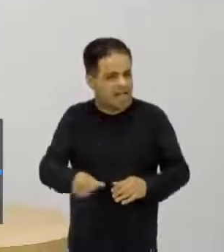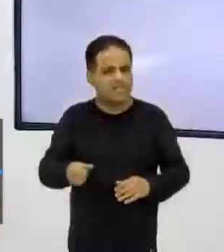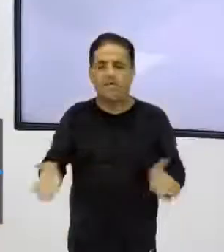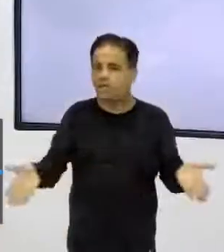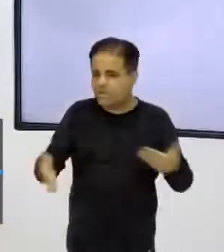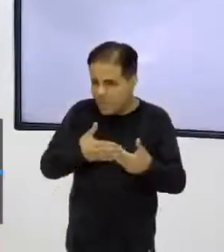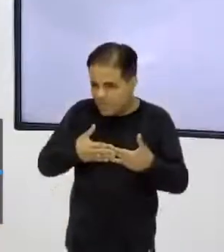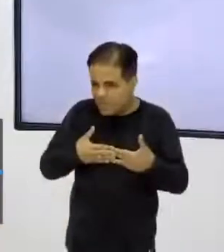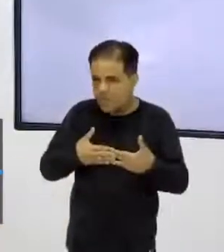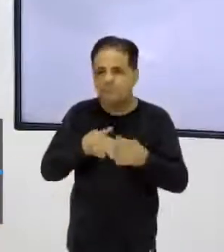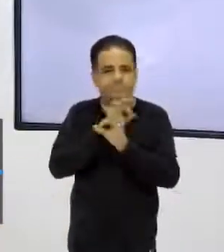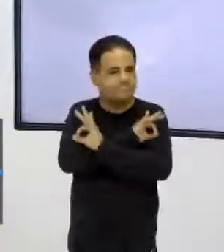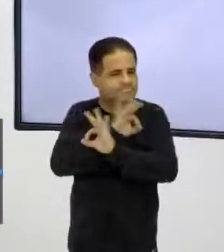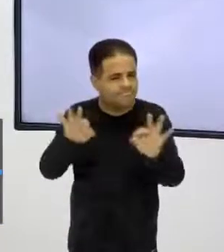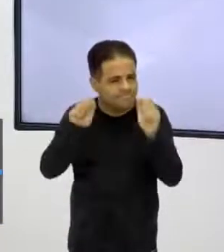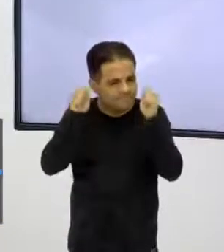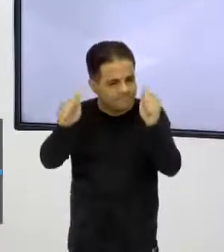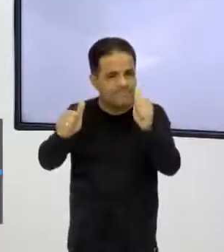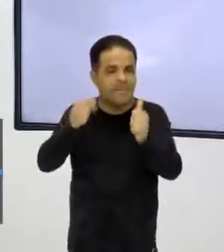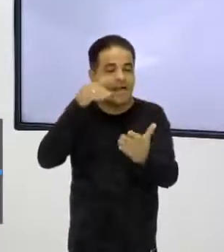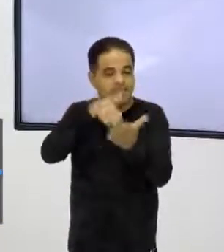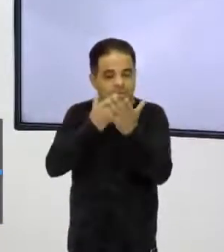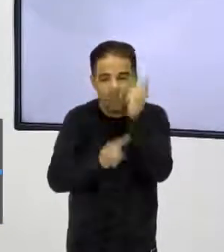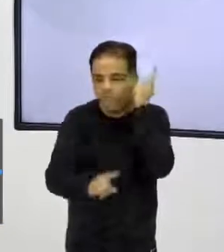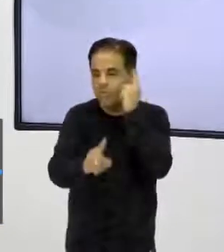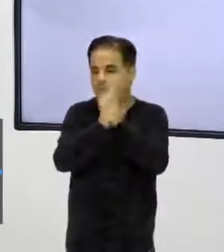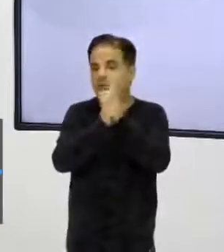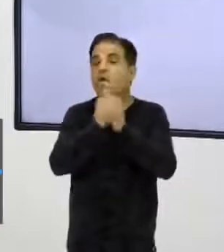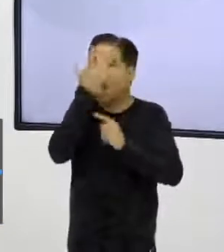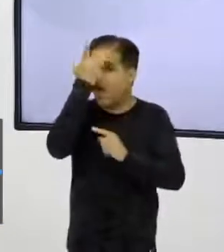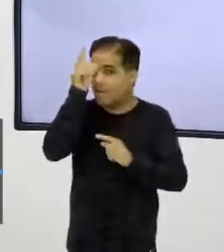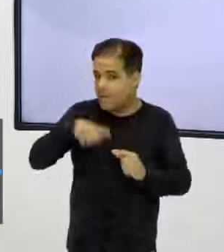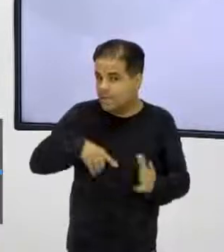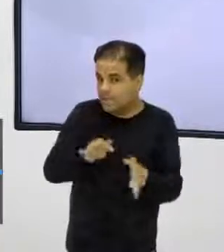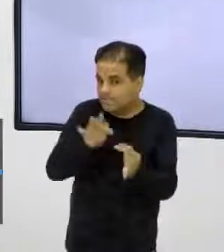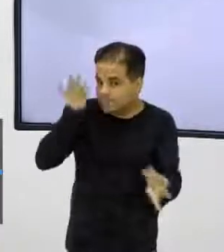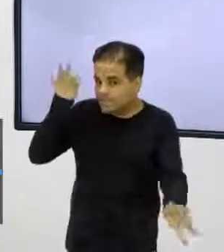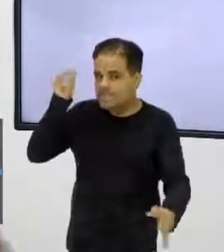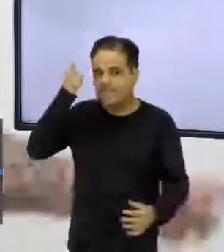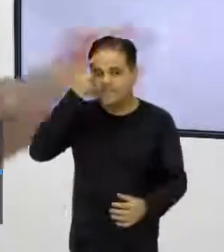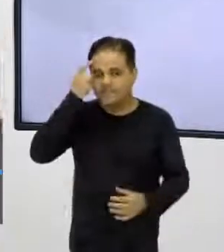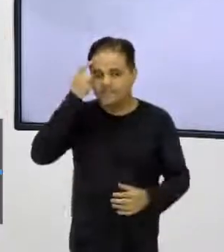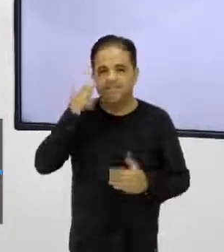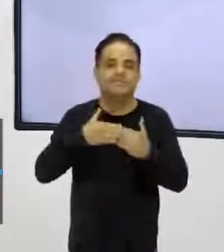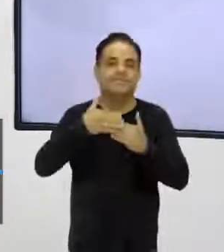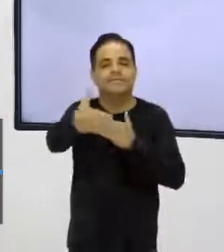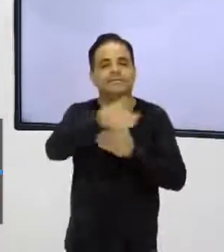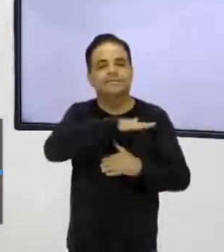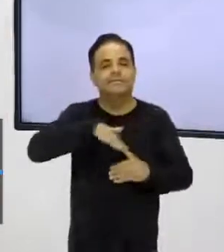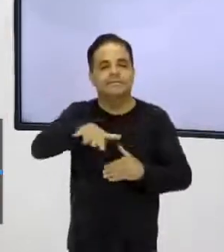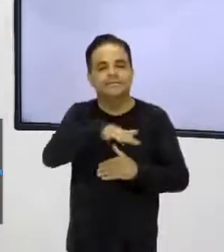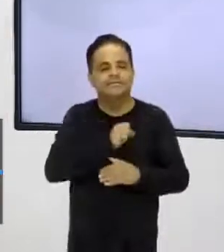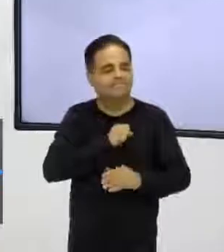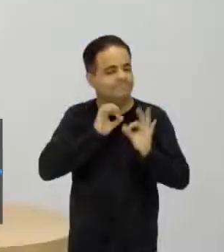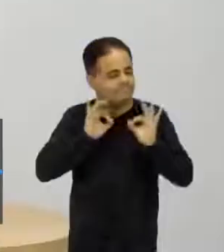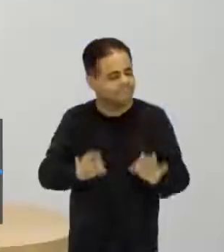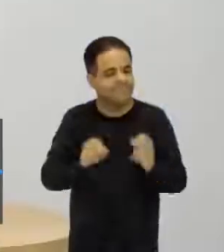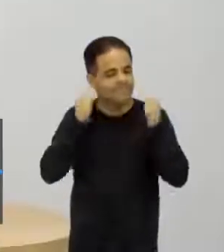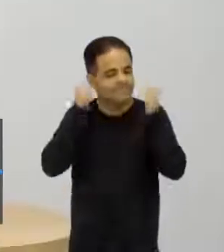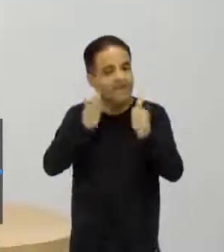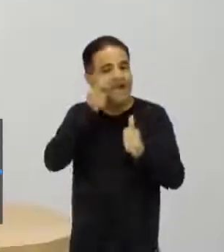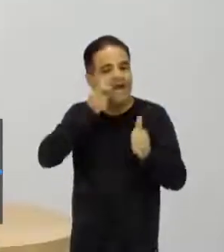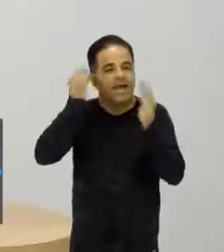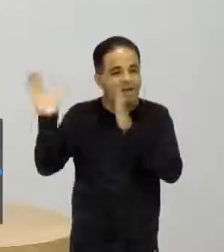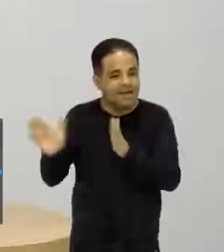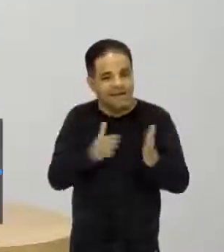hoje, Fechamos Giba? por hoje, pessoal. Até a próxima aula com a gente aí. E amanhã tem física com o Giba, hein? É Olha, isso chamou os aí. biólogos pra física aí. É isso aí, gente. Assistam